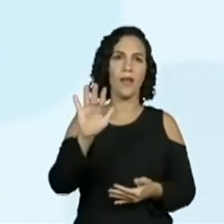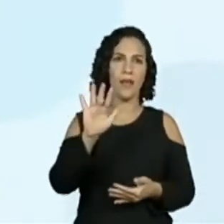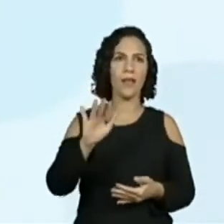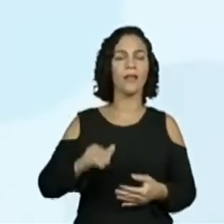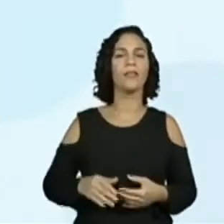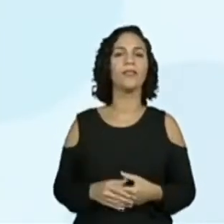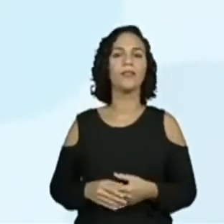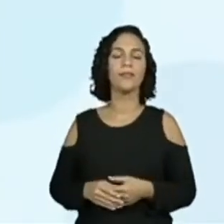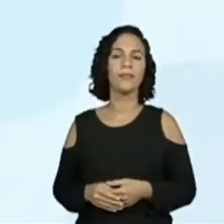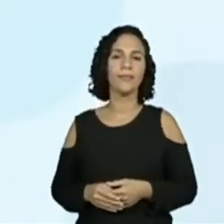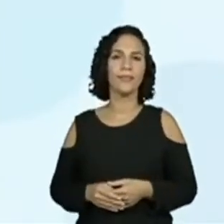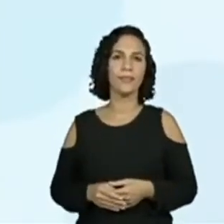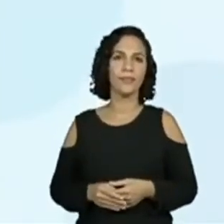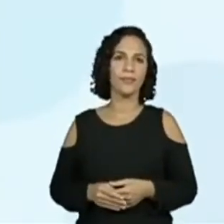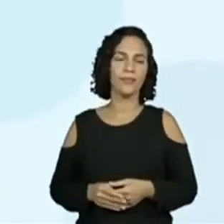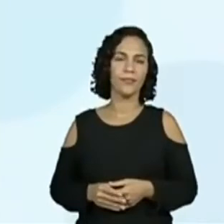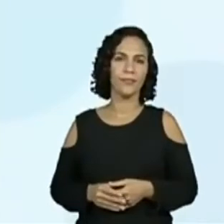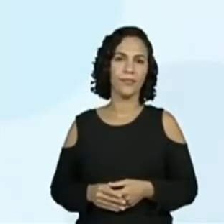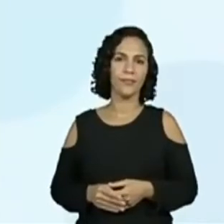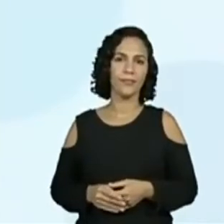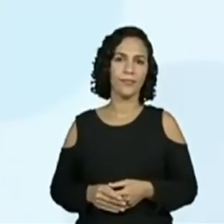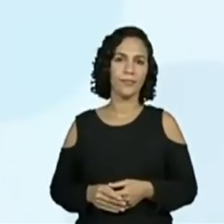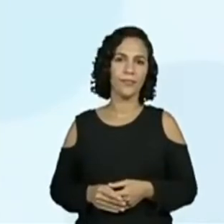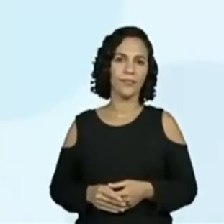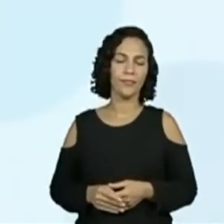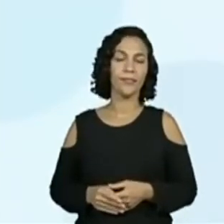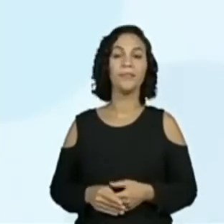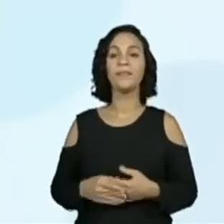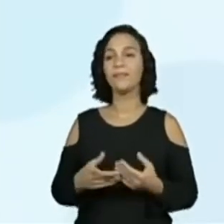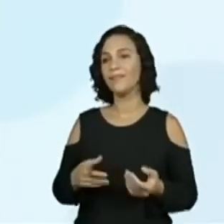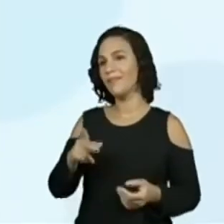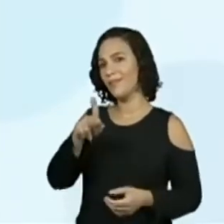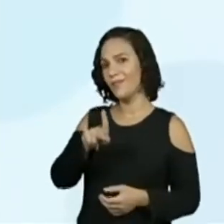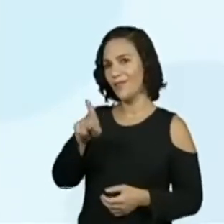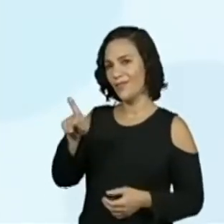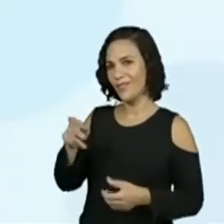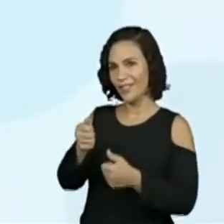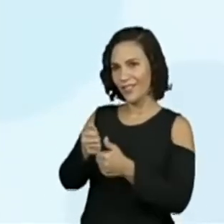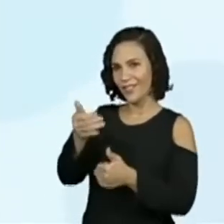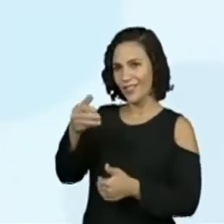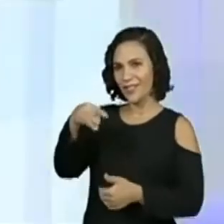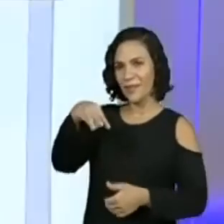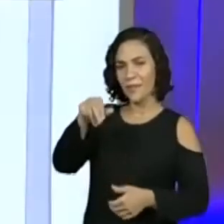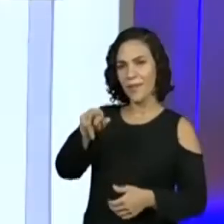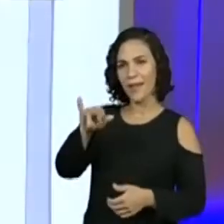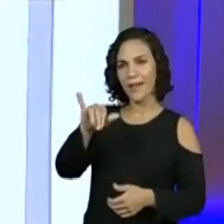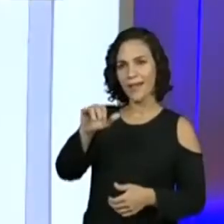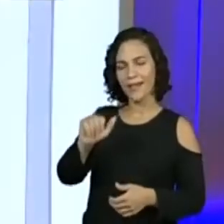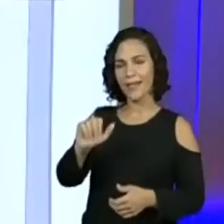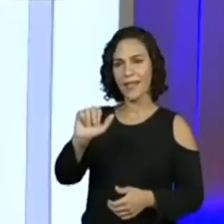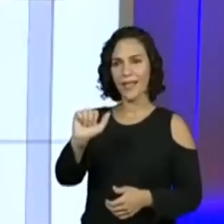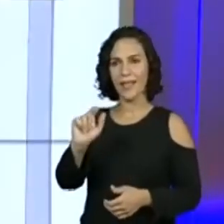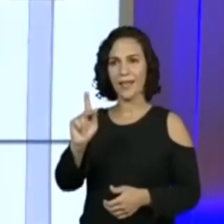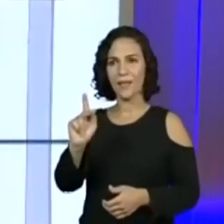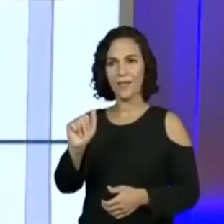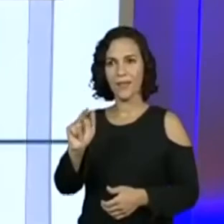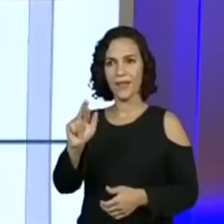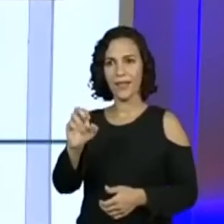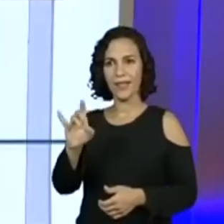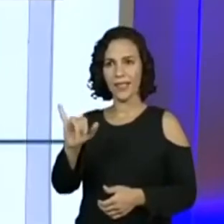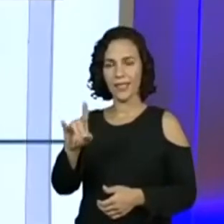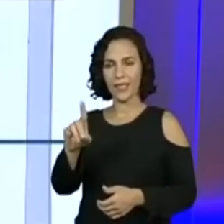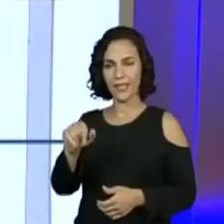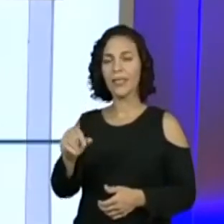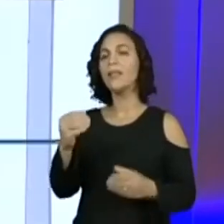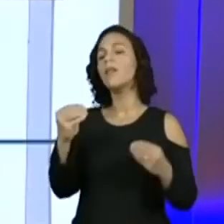desenho. A professora Maria Aparecida colocou assim. Cadê meu? Que nas revistas, jornais, álbum